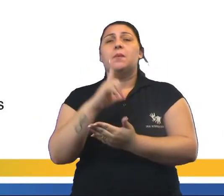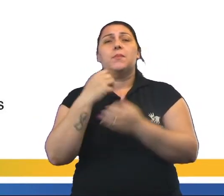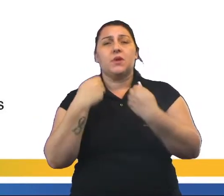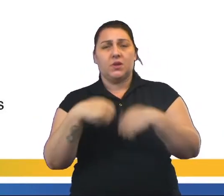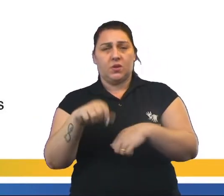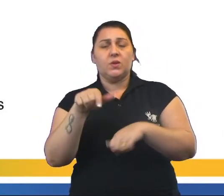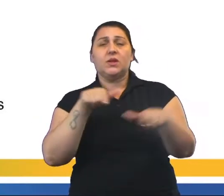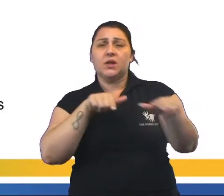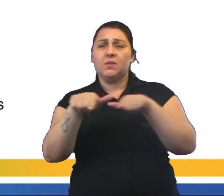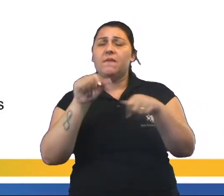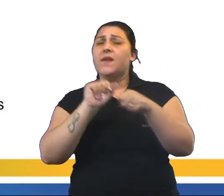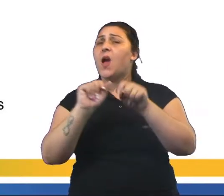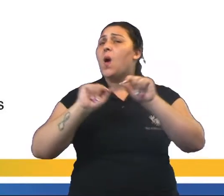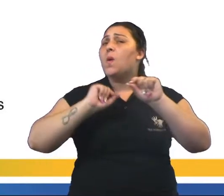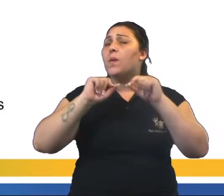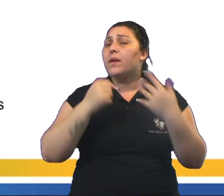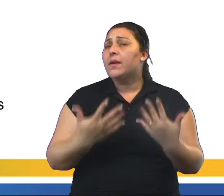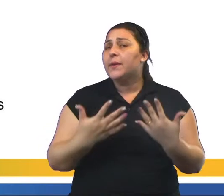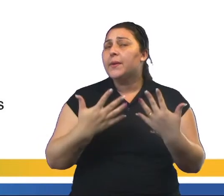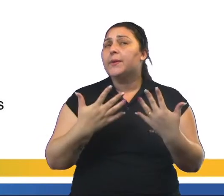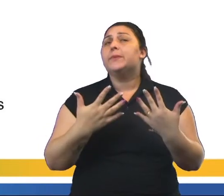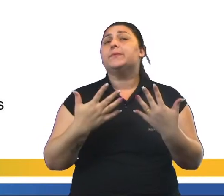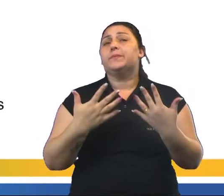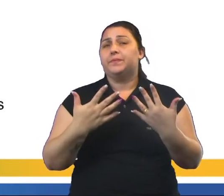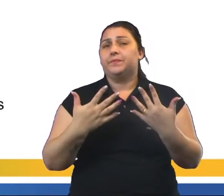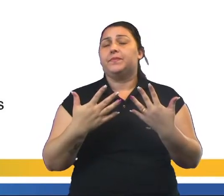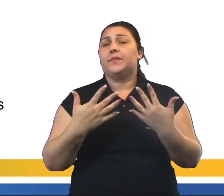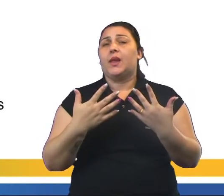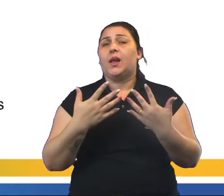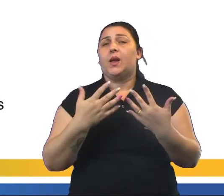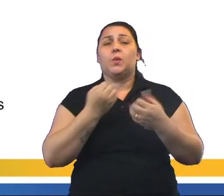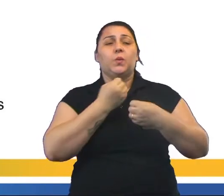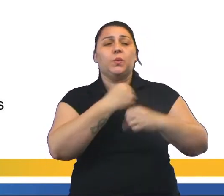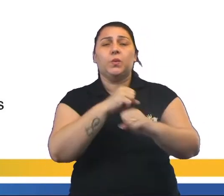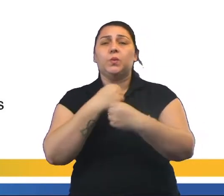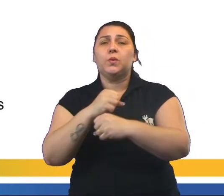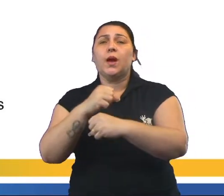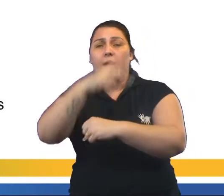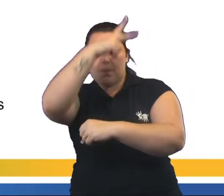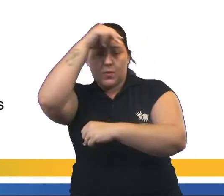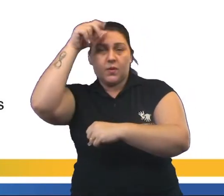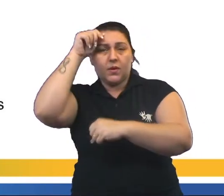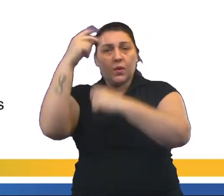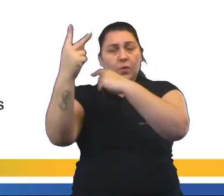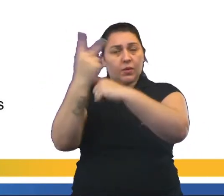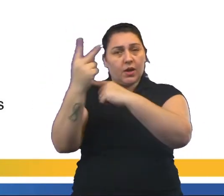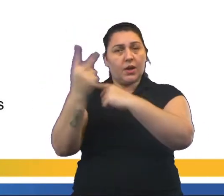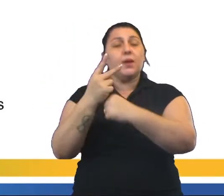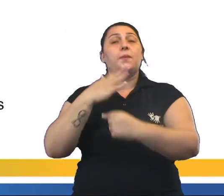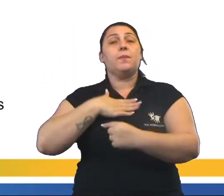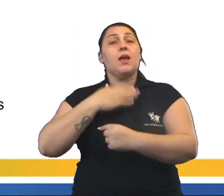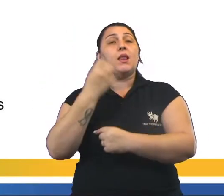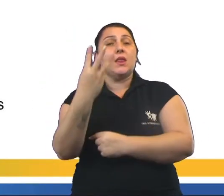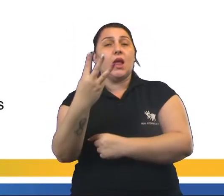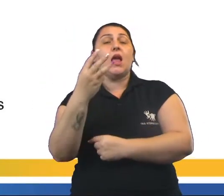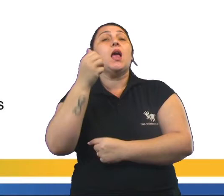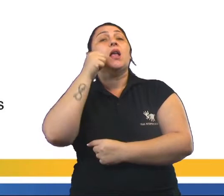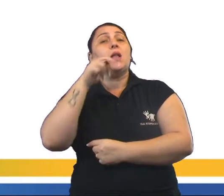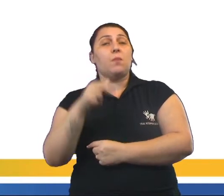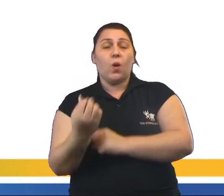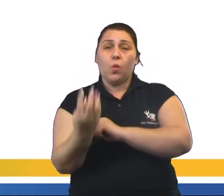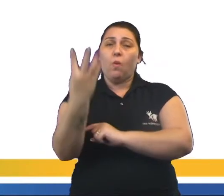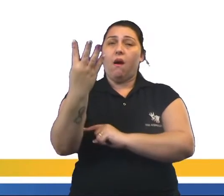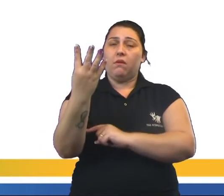que trabalhar? Ela fazia o quê? Ela era zeladora da prefeitura. Para cuidar de mim e mais 3,